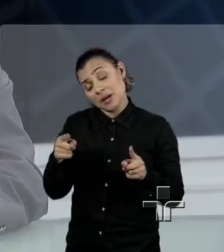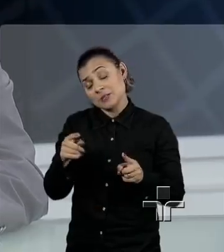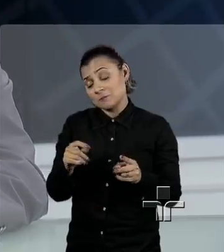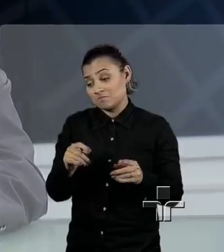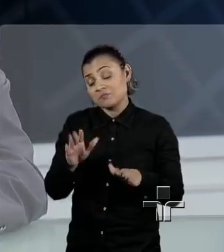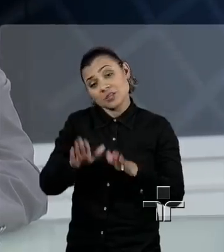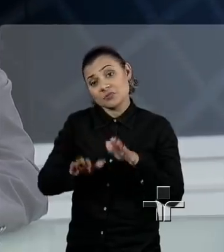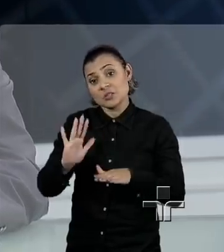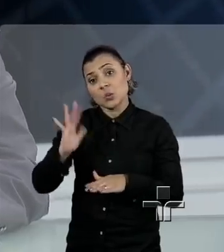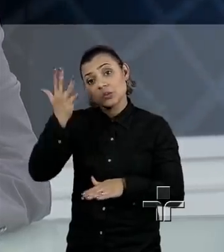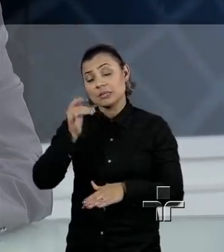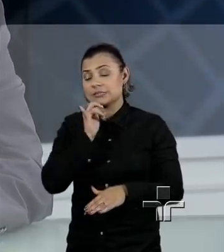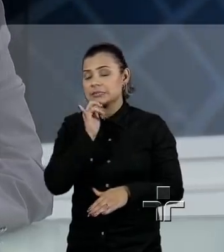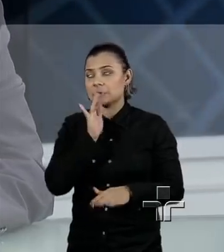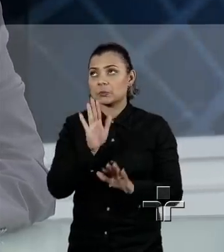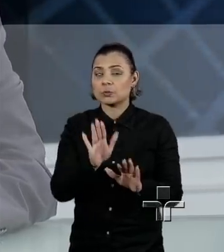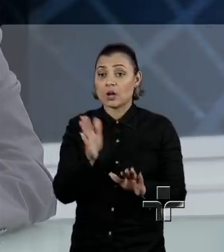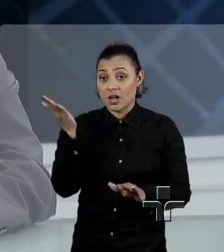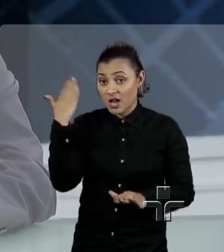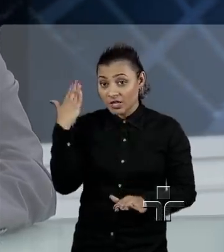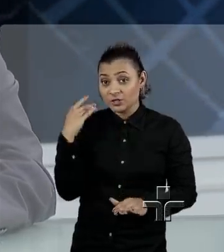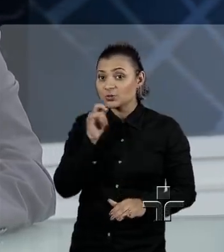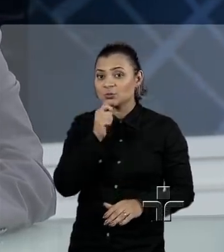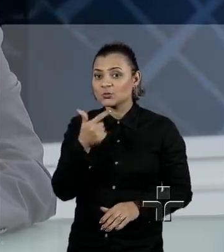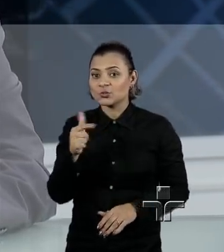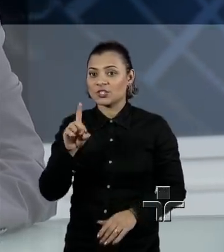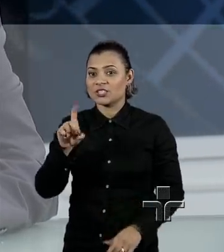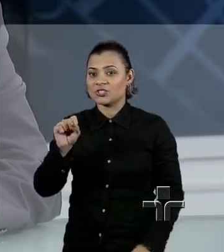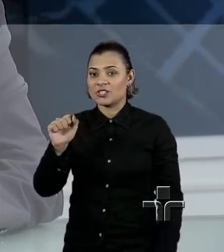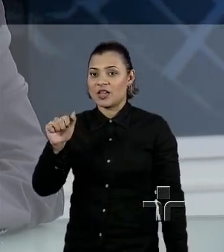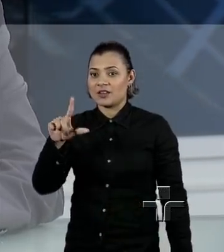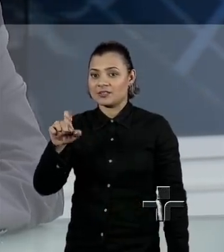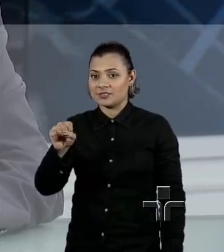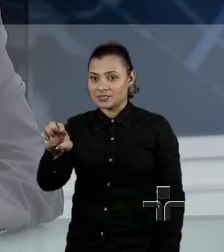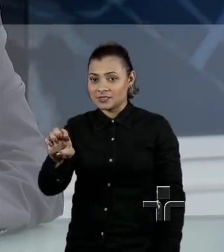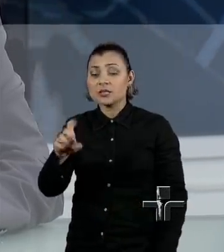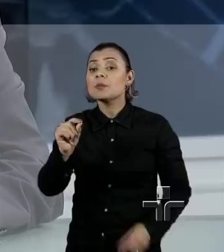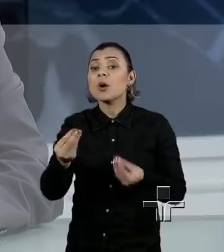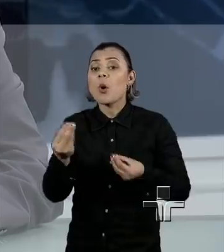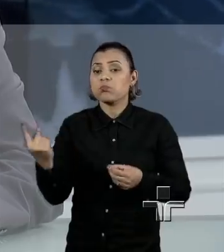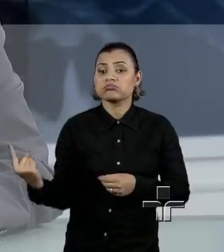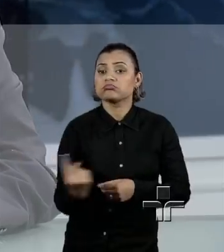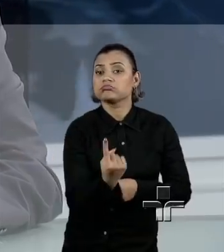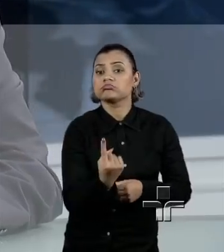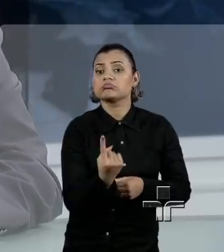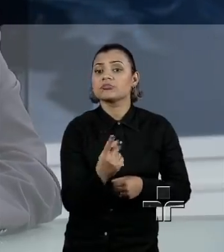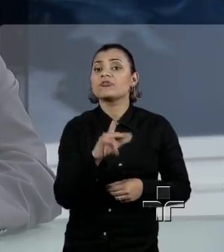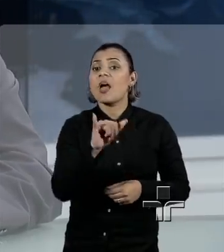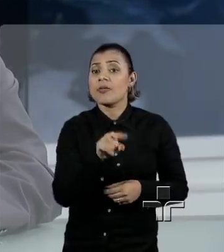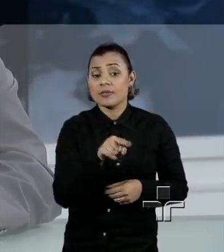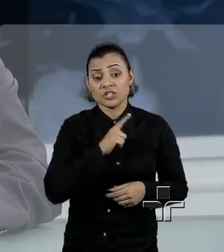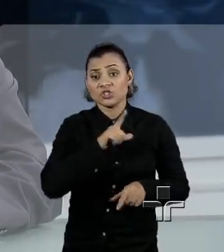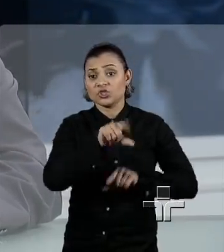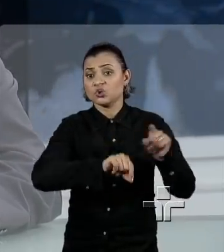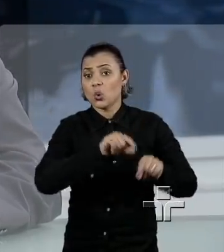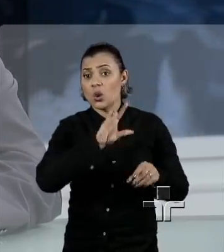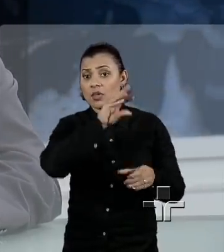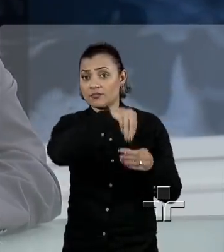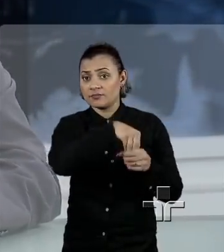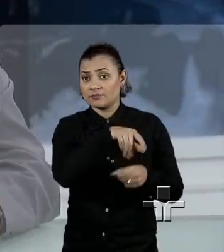acontece, por exemplo, quando não tinha diálise, máquina de diálise, você tinha um score para saber quem ia para a diálise. Você tinha um critério,